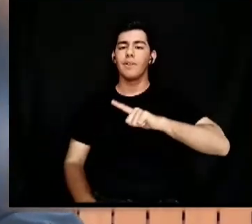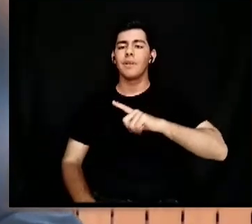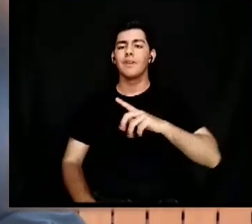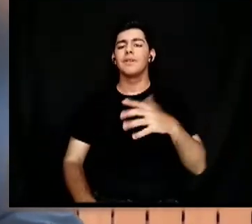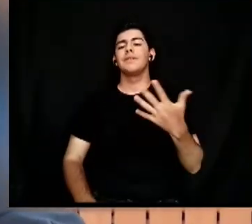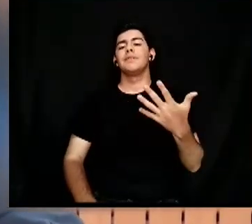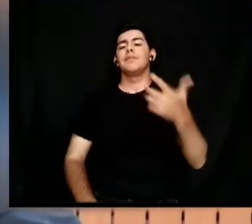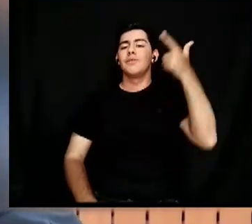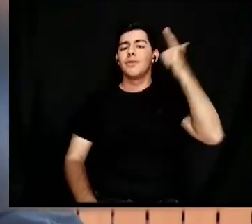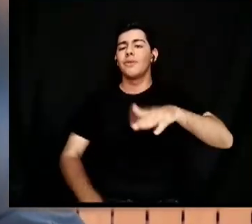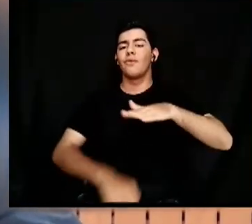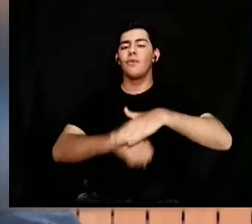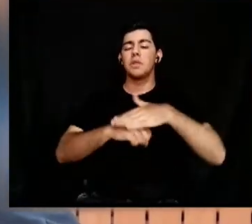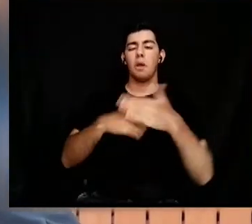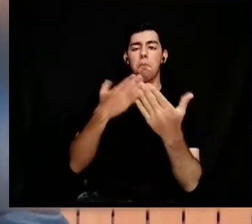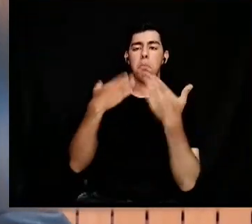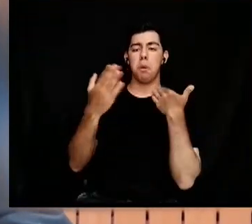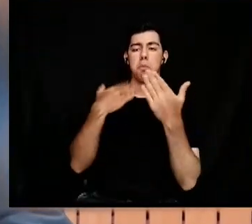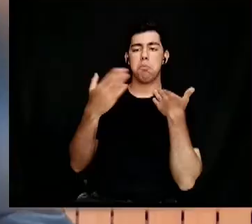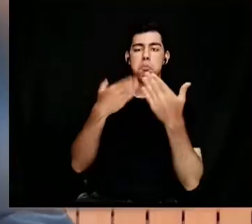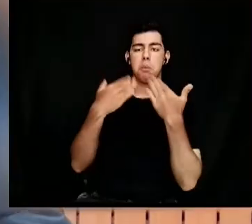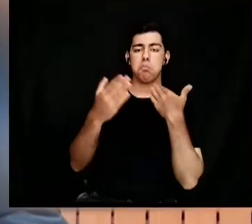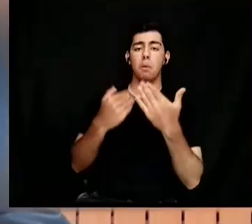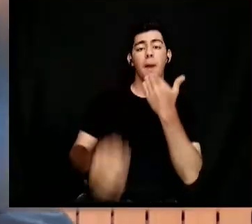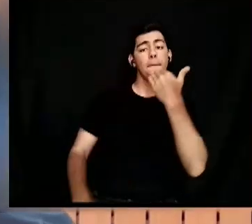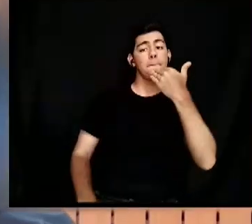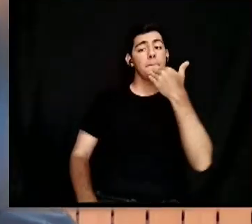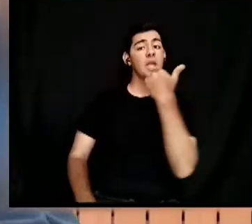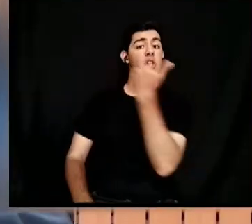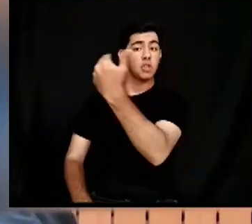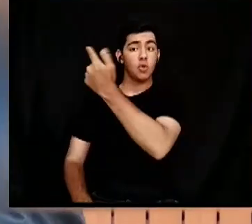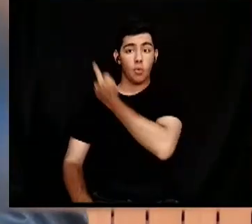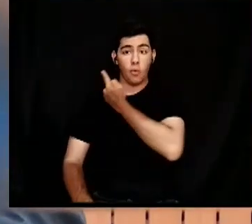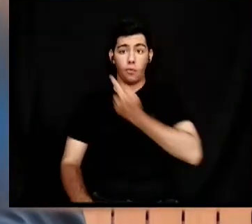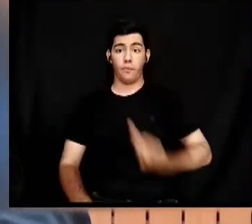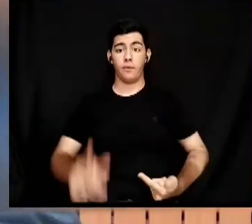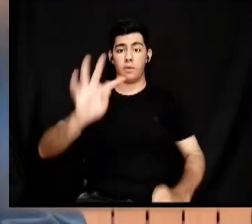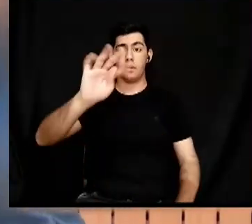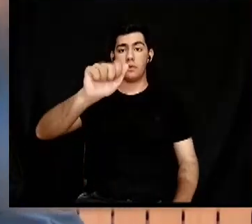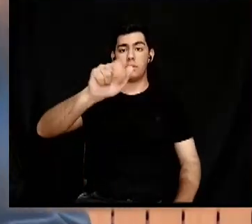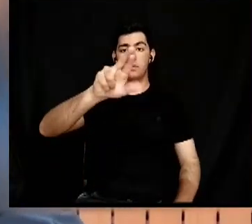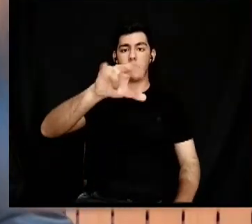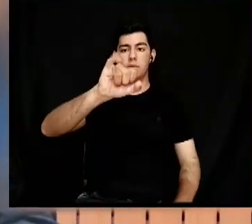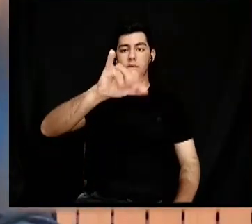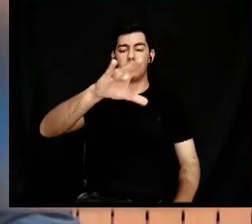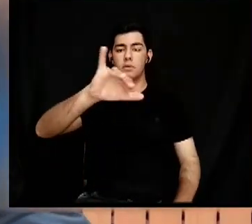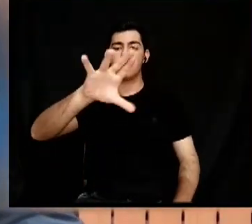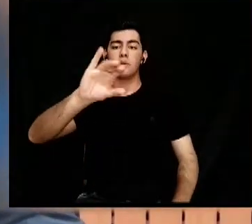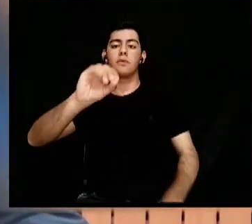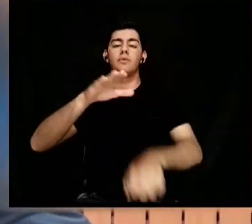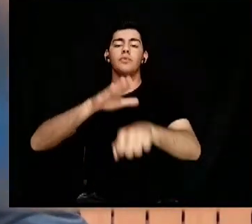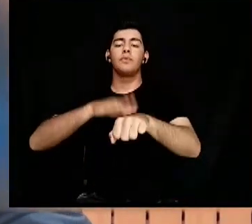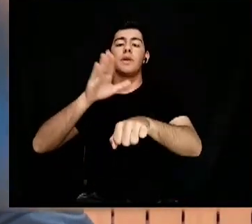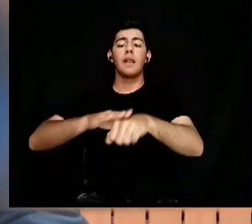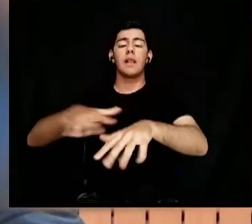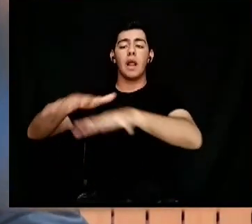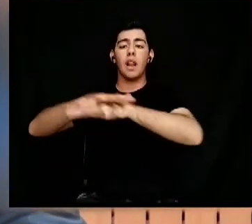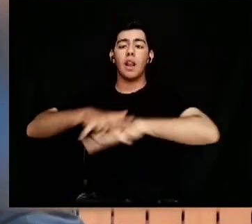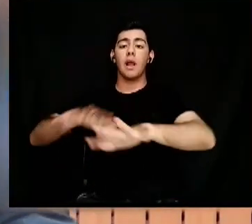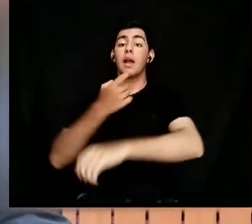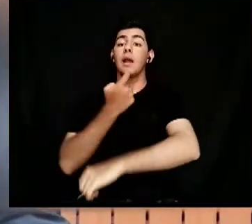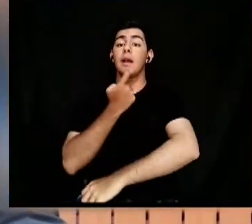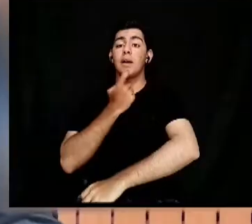interface, solicitar ao governador Tarcísio de Freitas que fosse instalado na cidade de Campinas mais